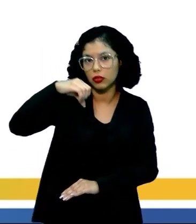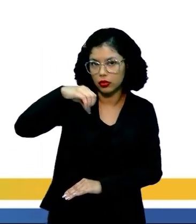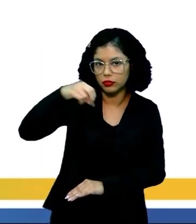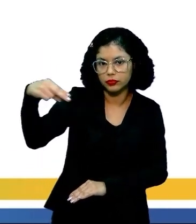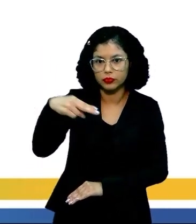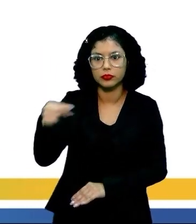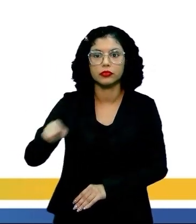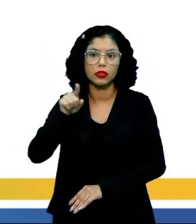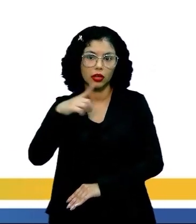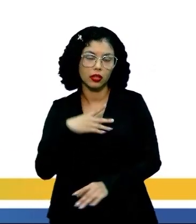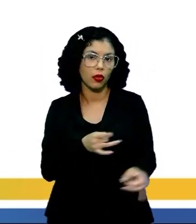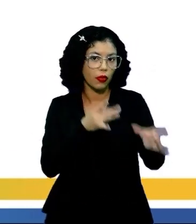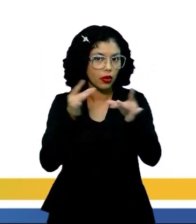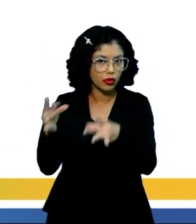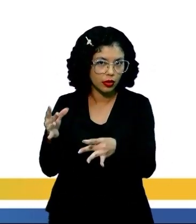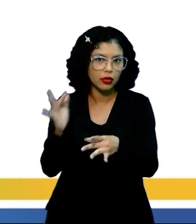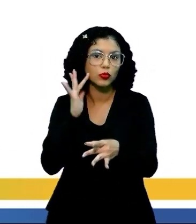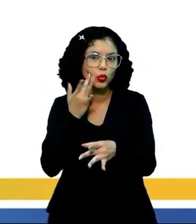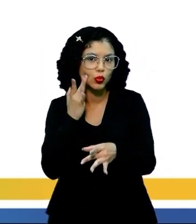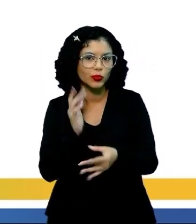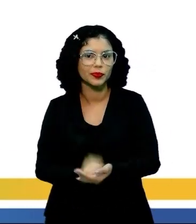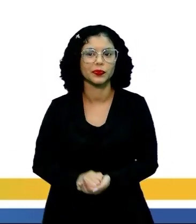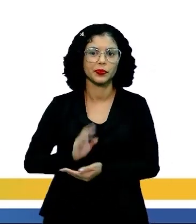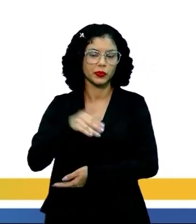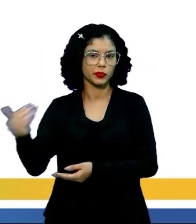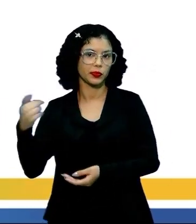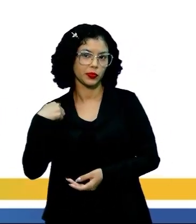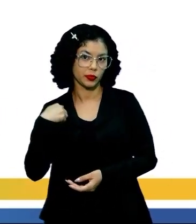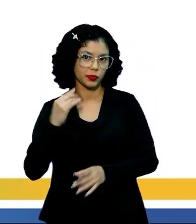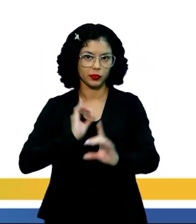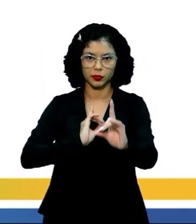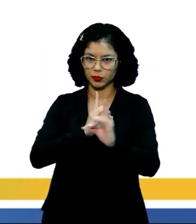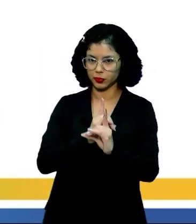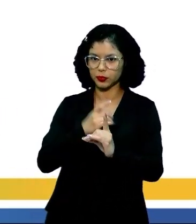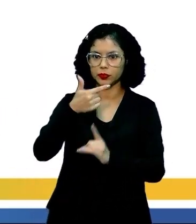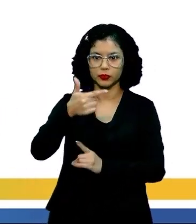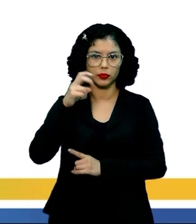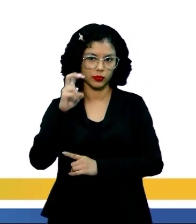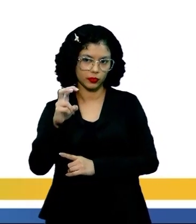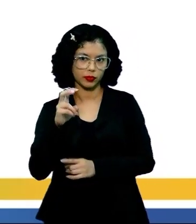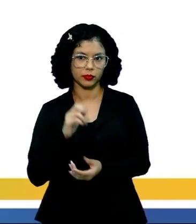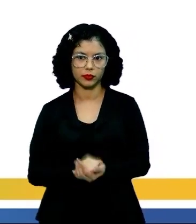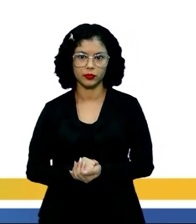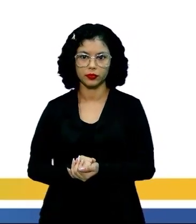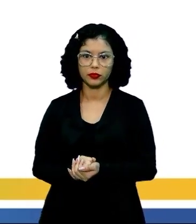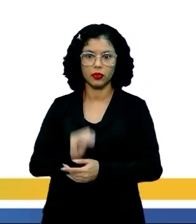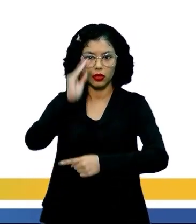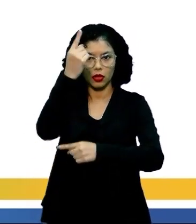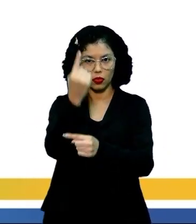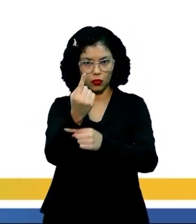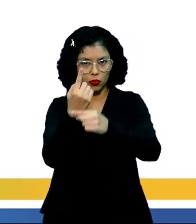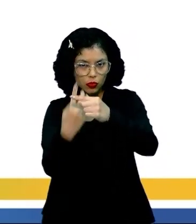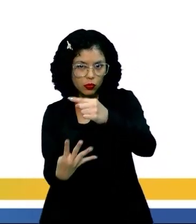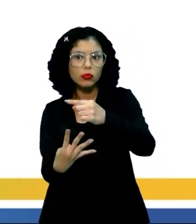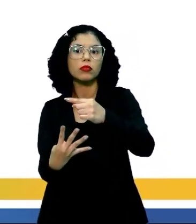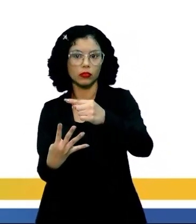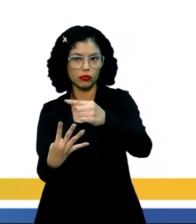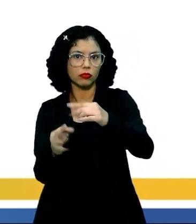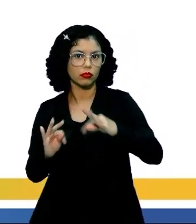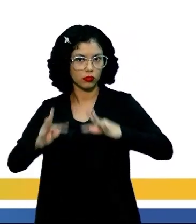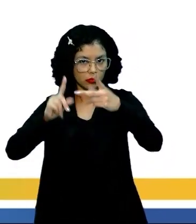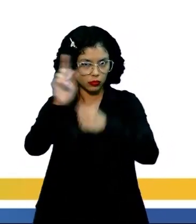90. Aqui tem uma dica de ouro. Quando eu quiser encontrar 25%, é a quarta parte da quantia